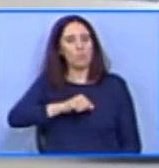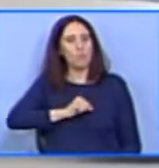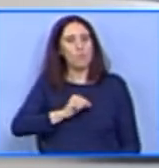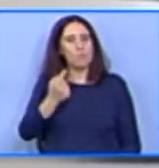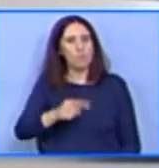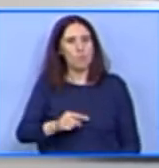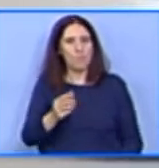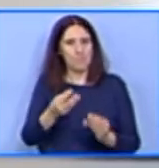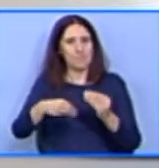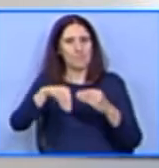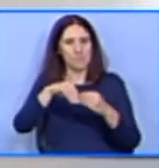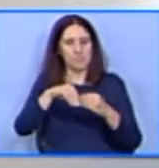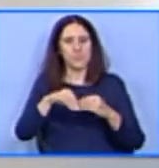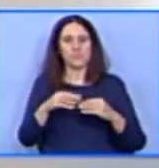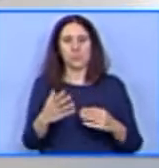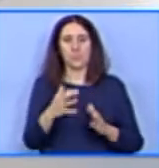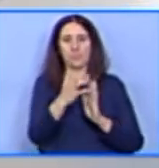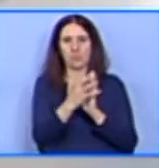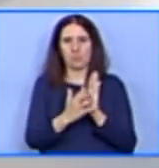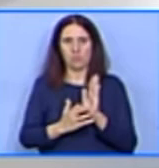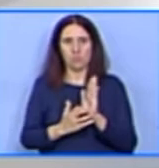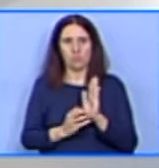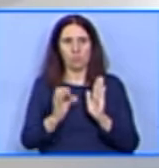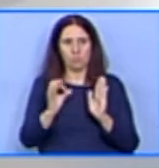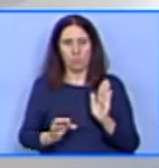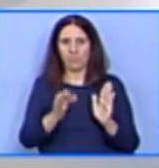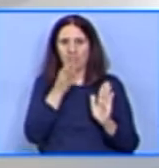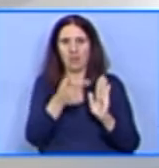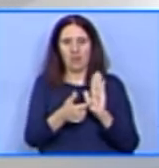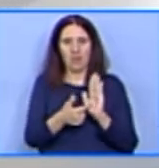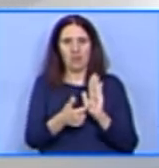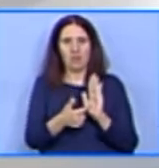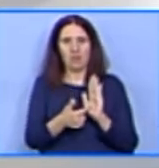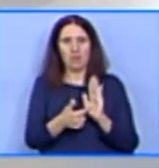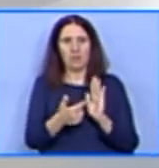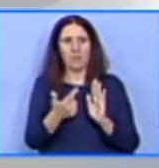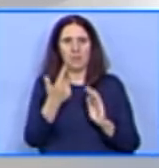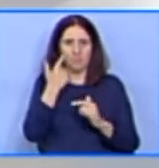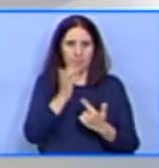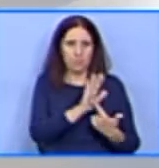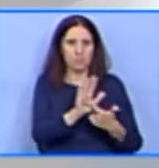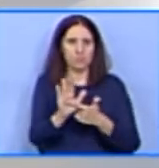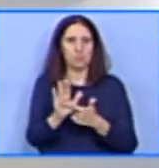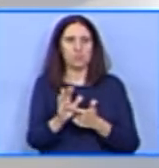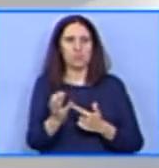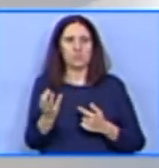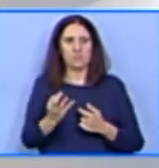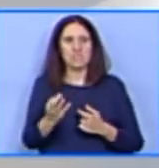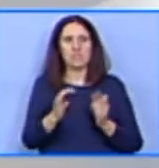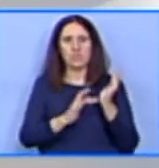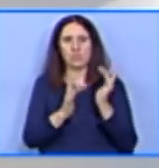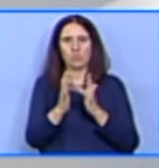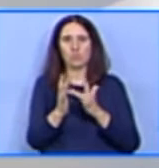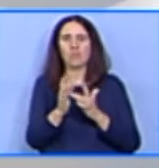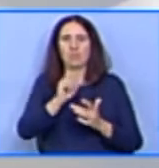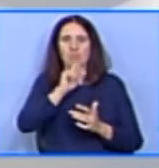é? E então o texto, pondo isso, mostra-nos que de facto Jesus tem esta abrangência.